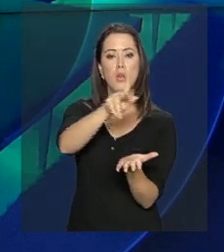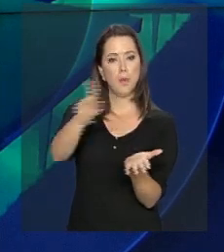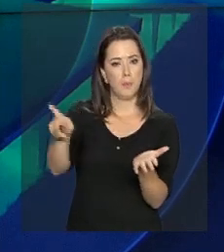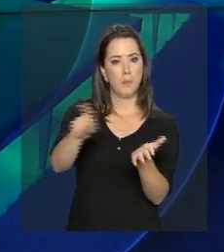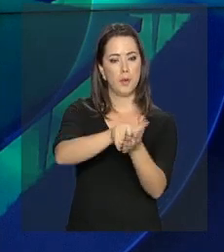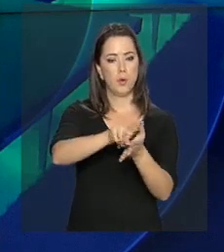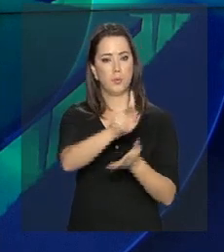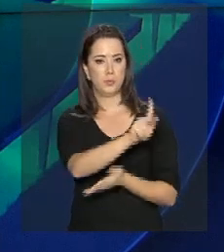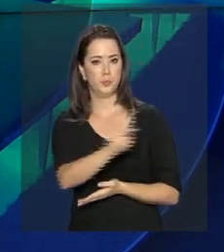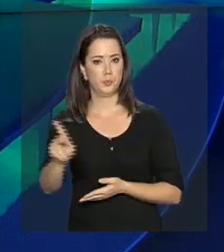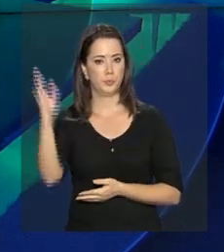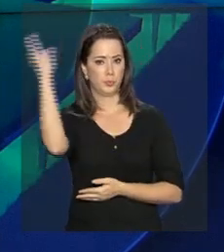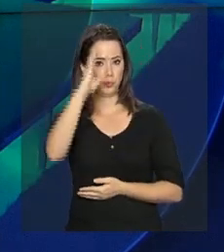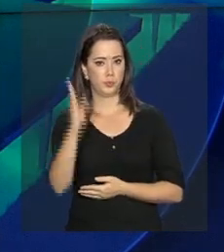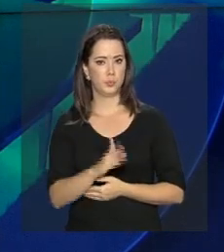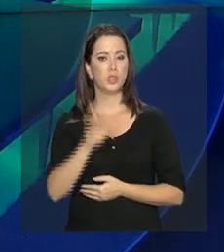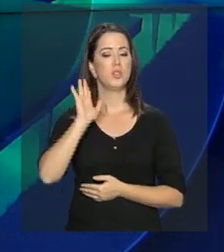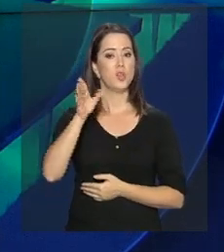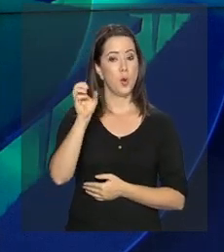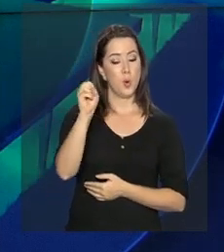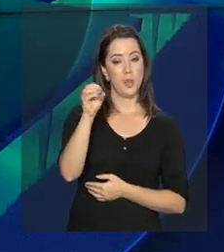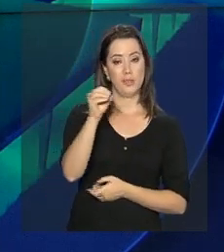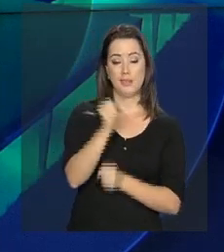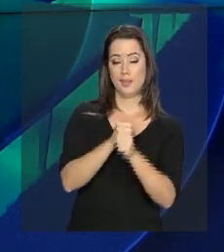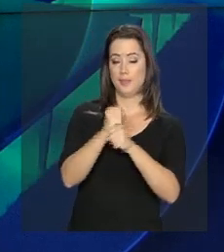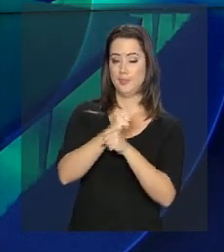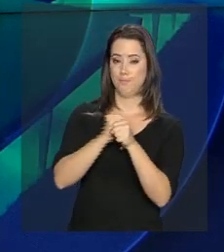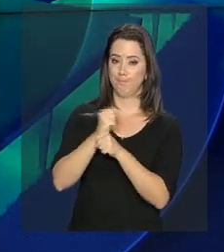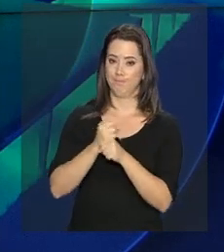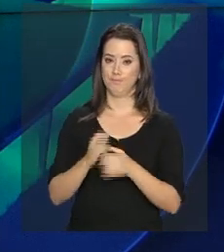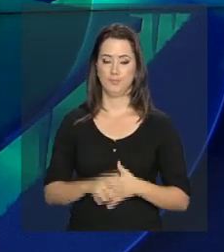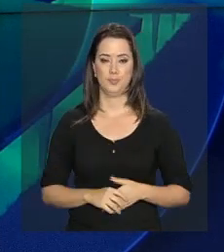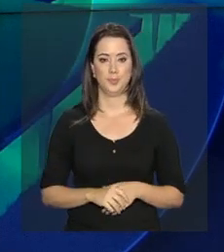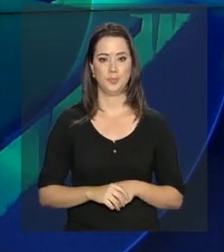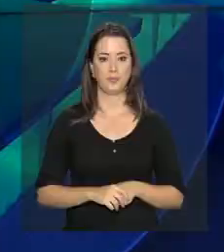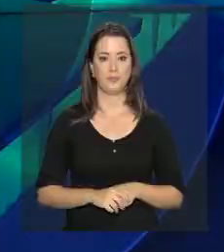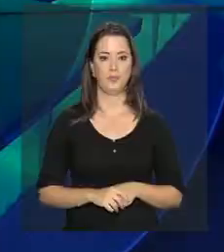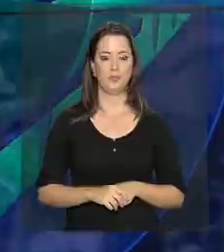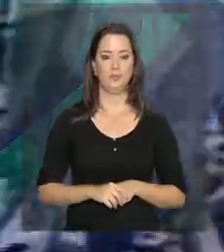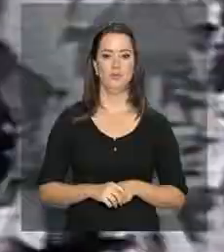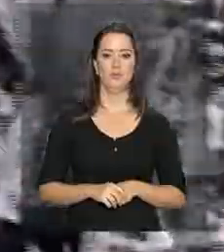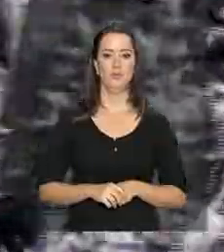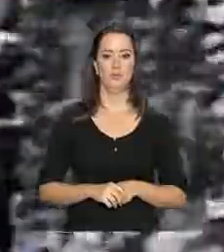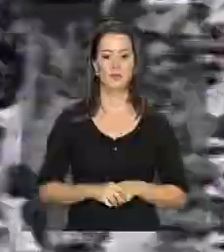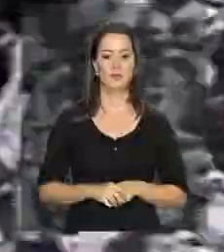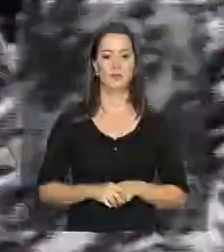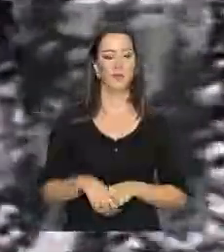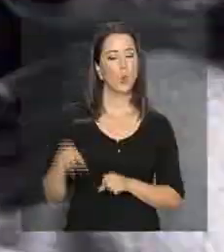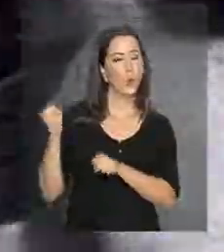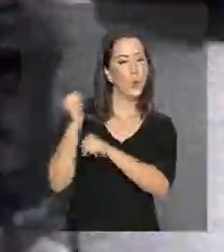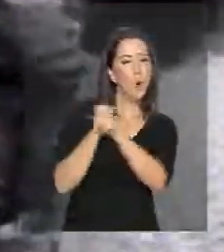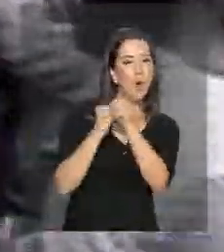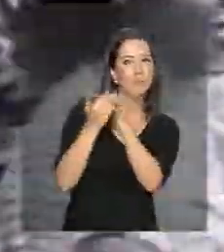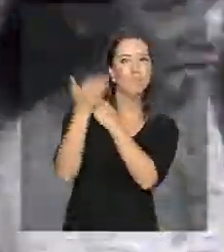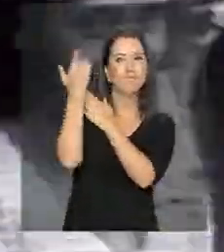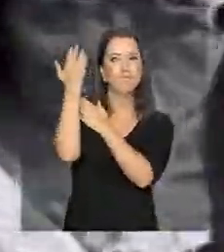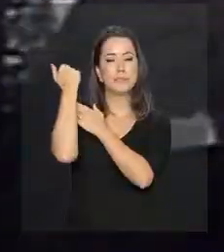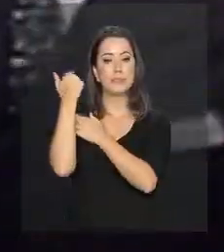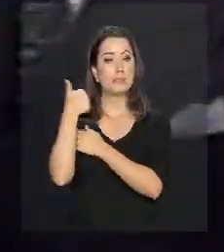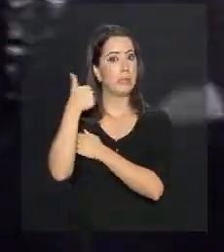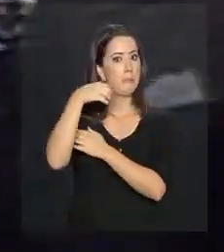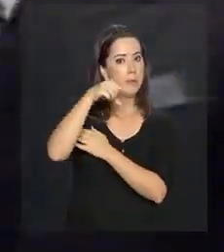vinculado à presidência da república que completou 80 anos o ano era